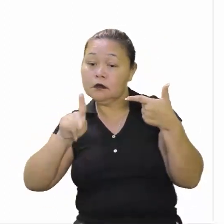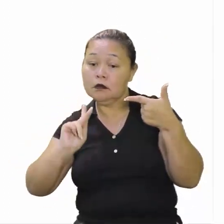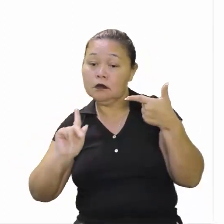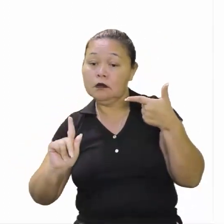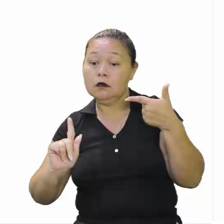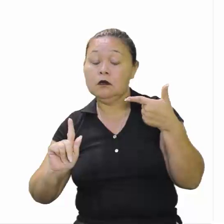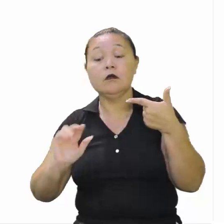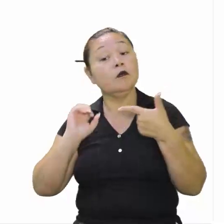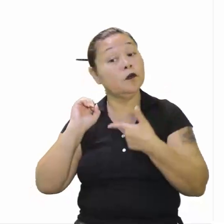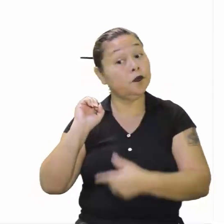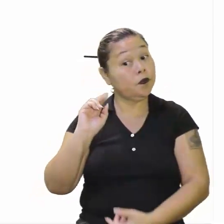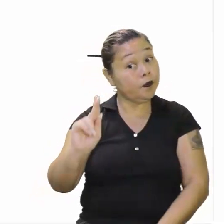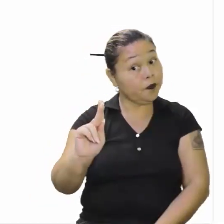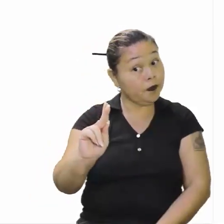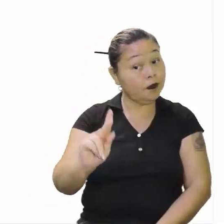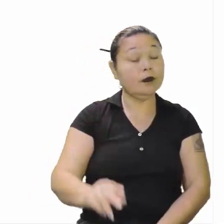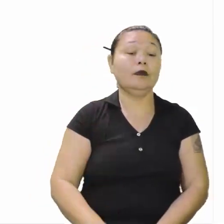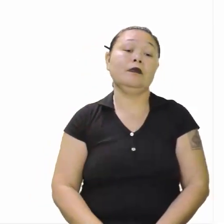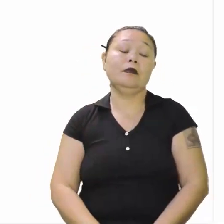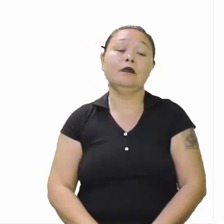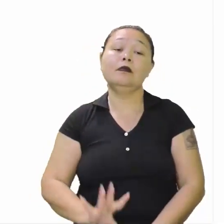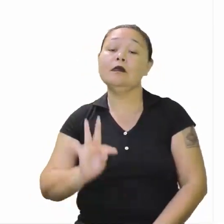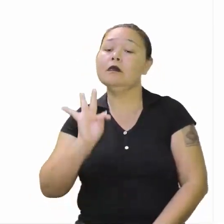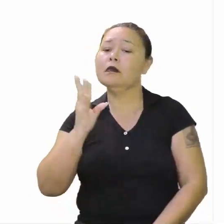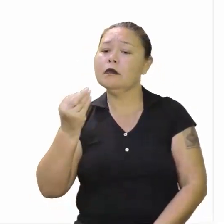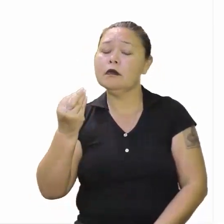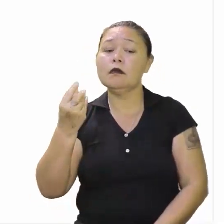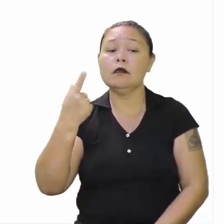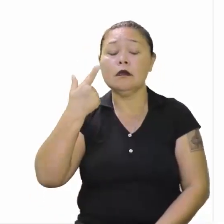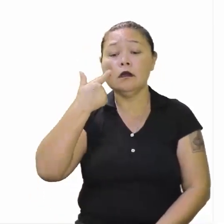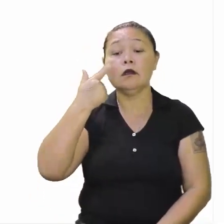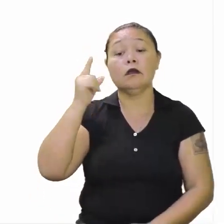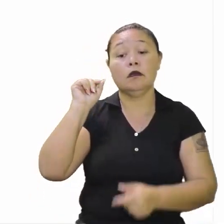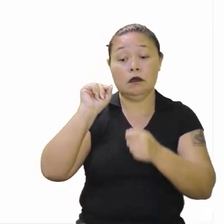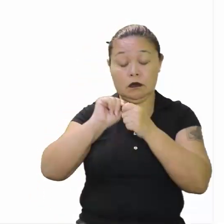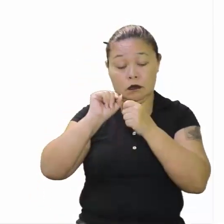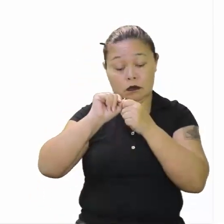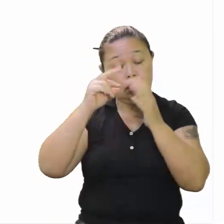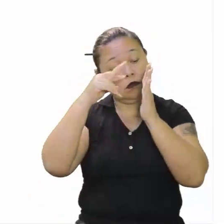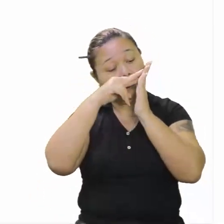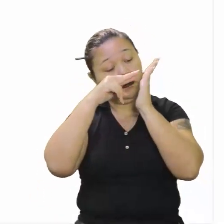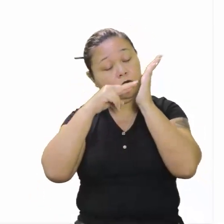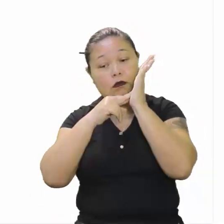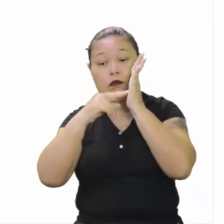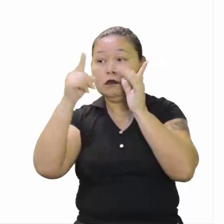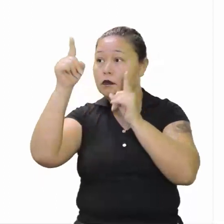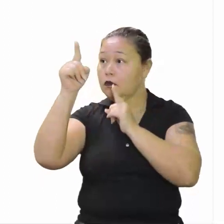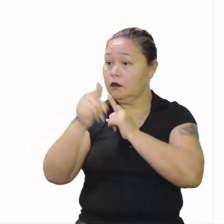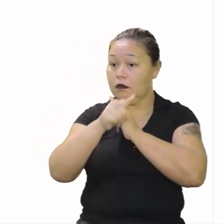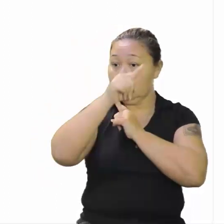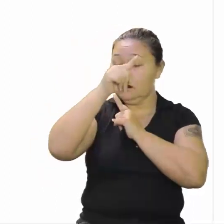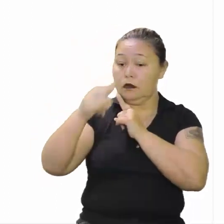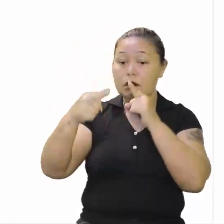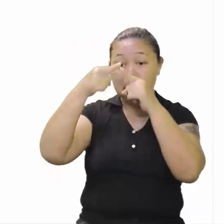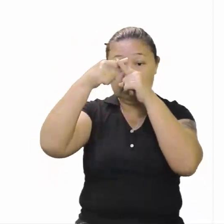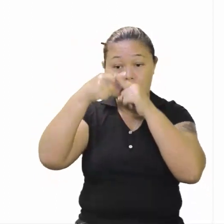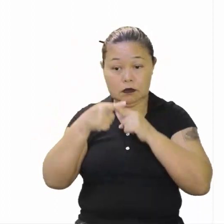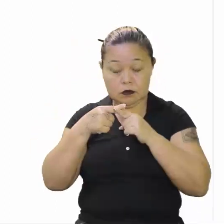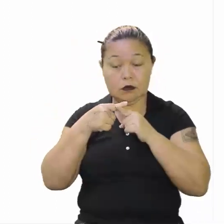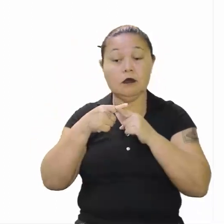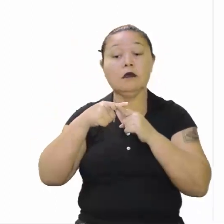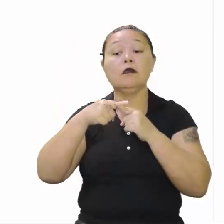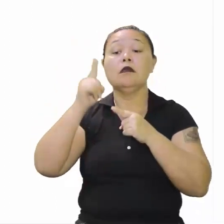quilo. Ok, meu aluno? Então, tudo através da regra de 3. E é bom lembrar que nós estamos estudando química, que é